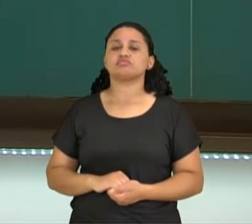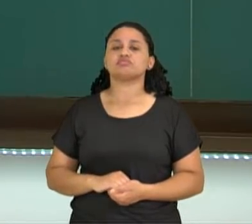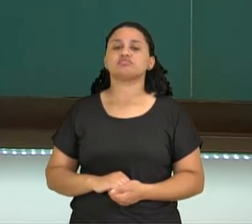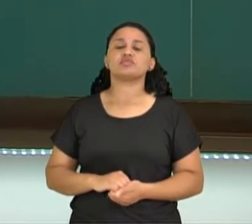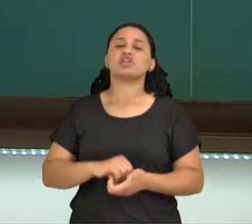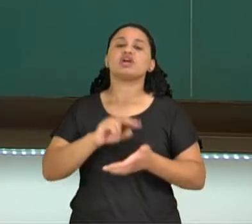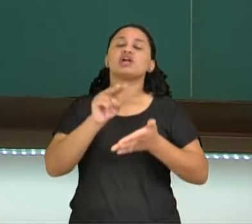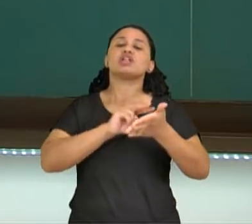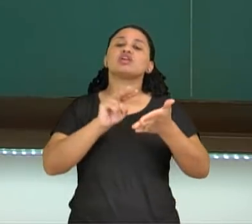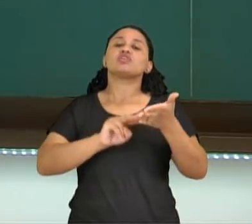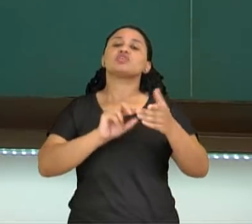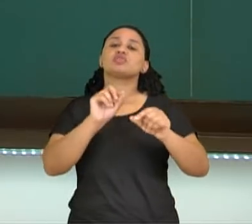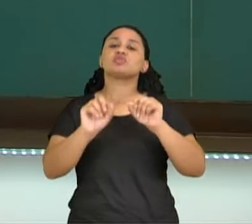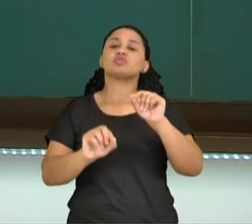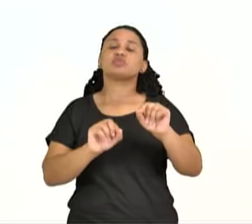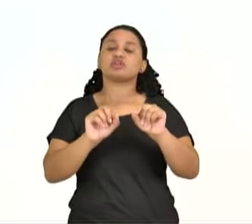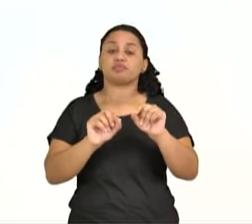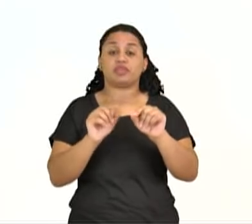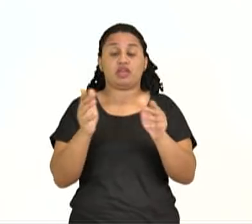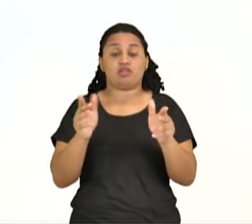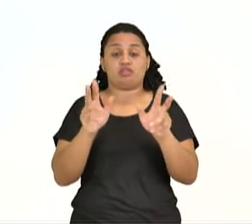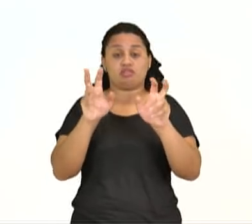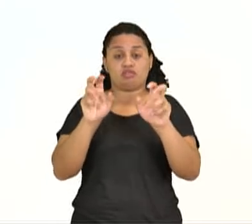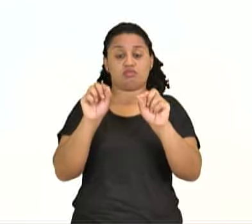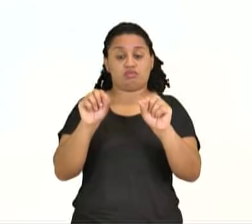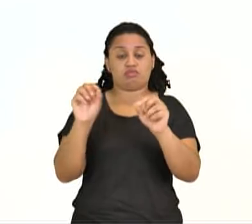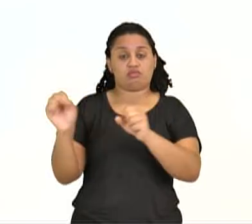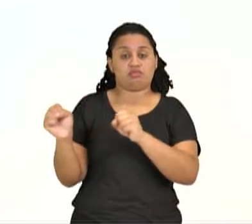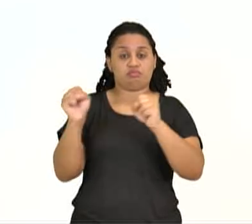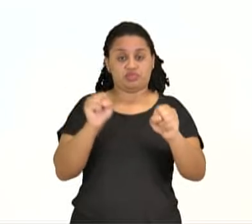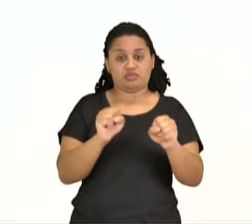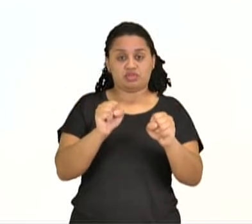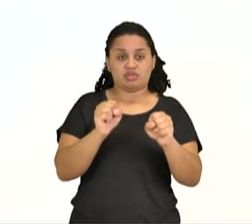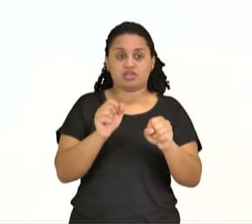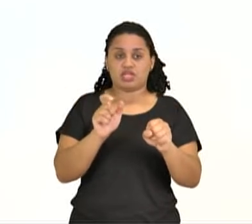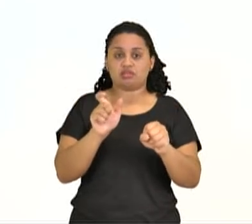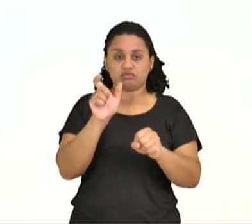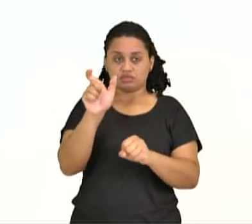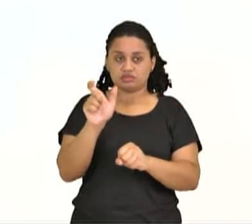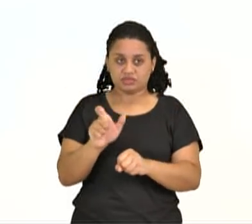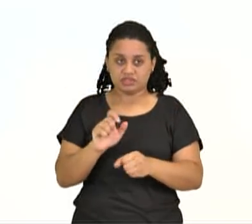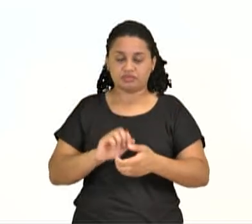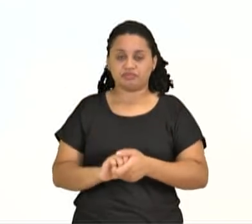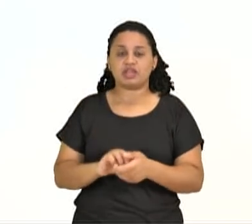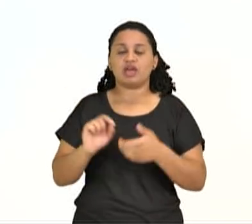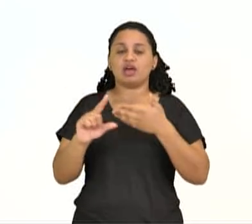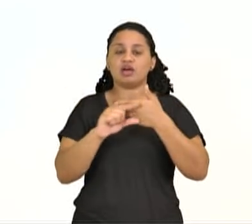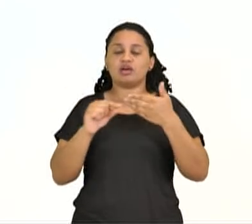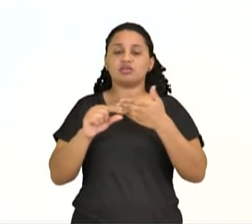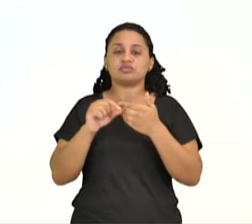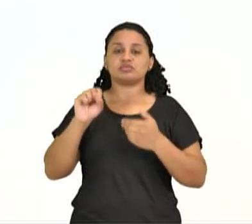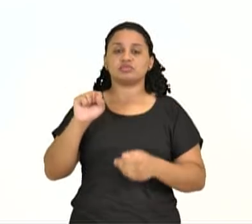Leitura, o poder das palavras. Tá? Sandra Duarte Tavares, texto é de